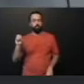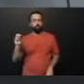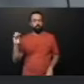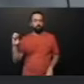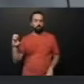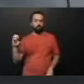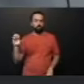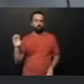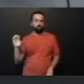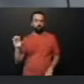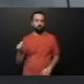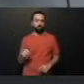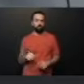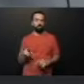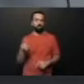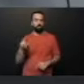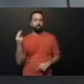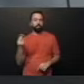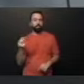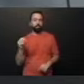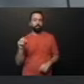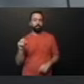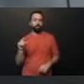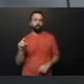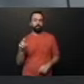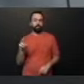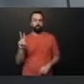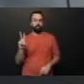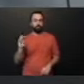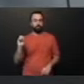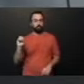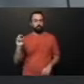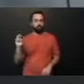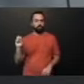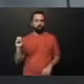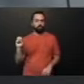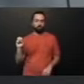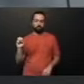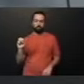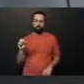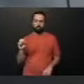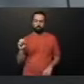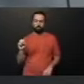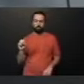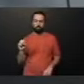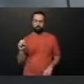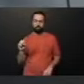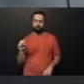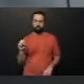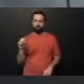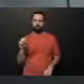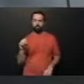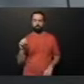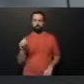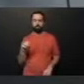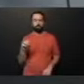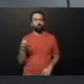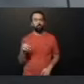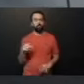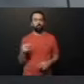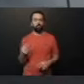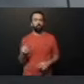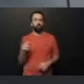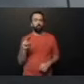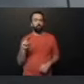vós ou vocês. Tá? Essa foi a nossa retomada da aulinha sobre modo imperativo.